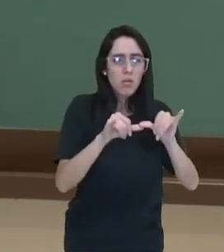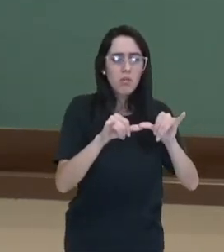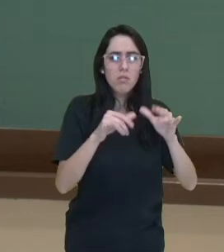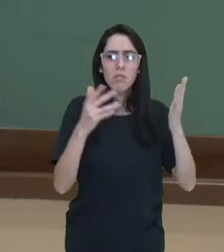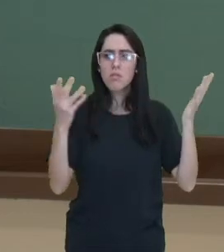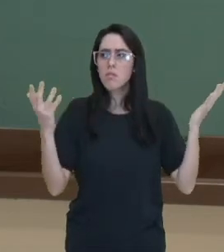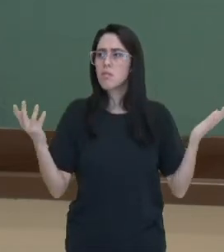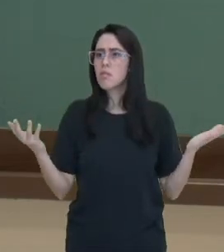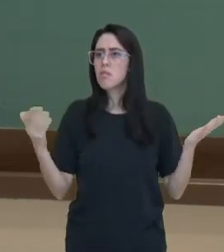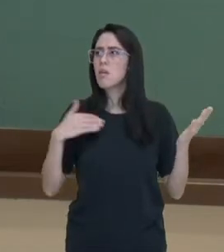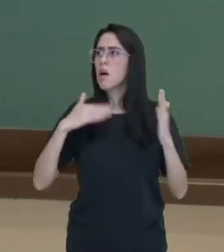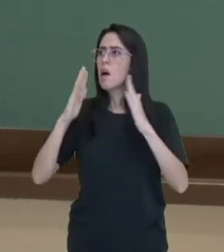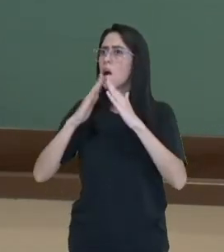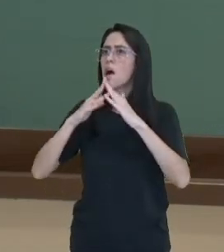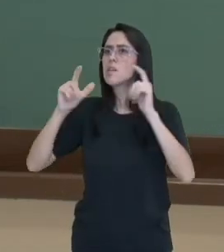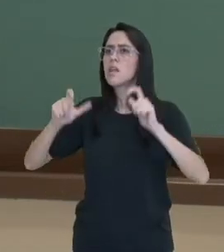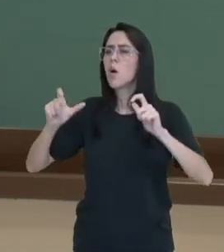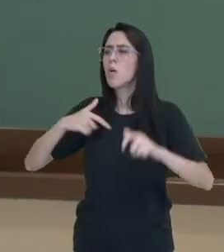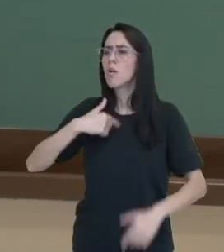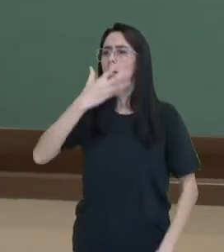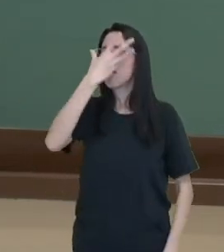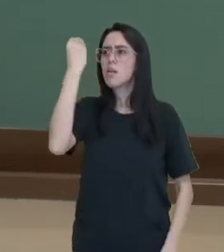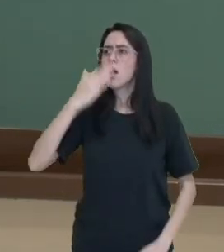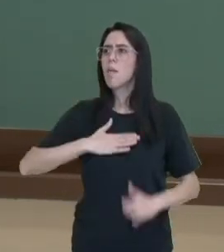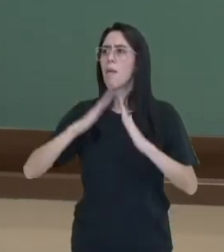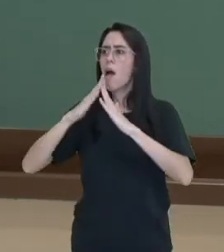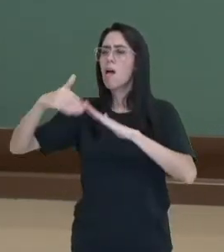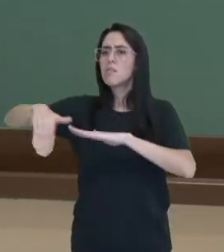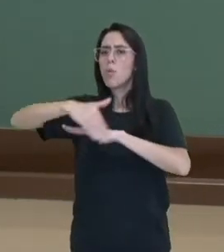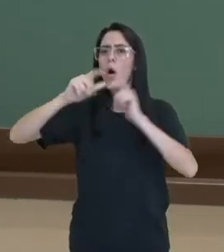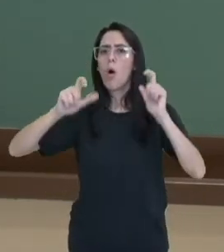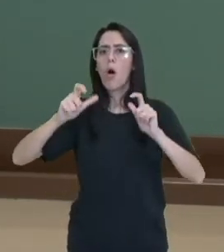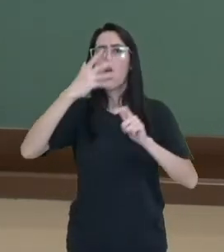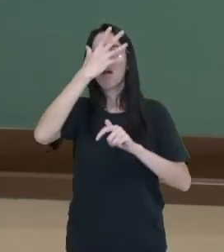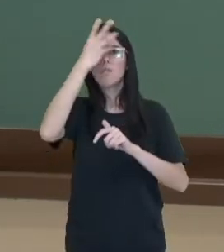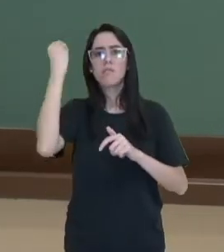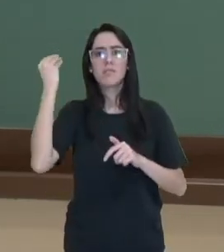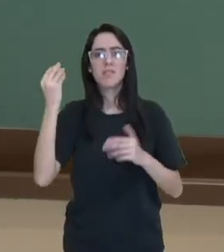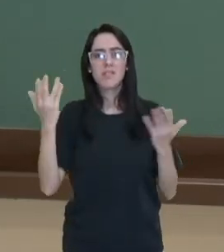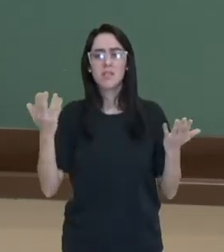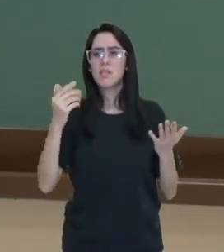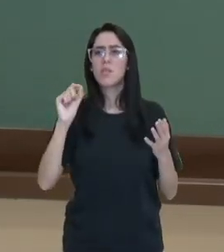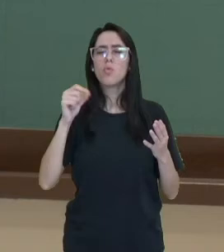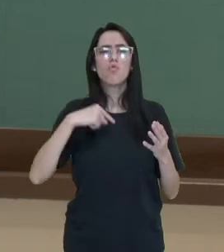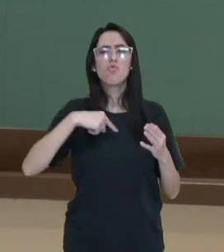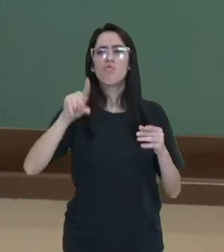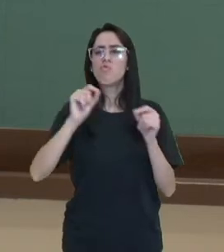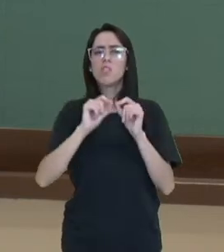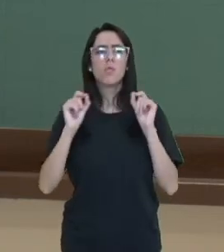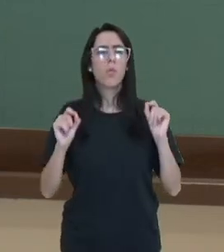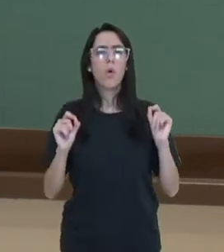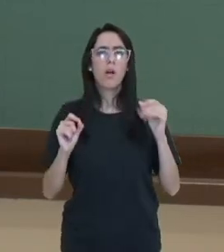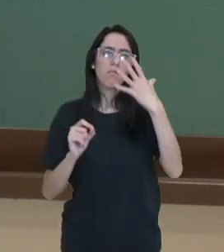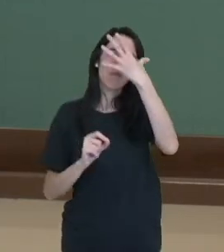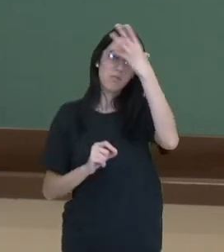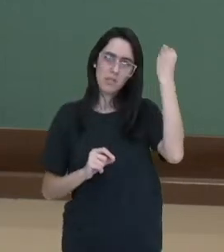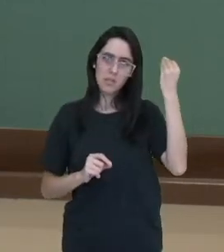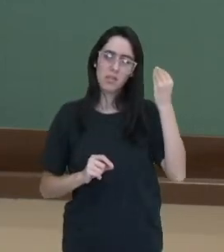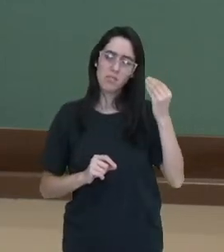onde ela morou, não sabe voltar para casa, não consegue o endereço, né? Não sabe o que foi fazer, então